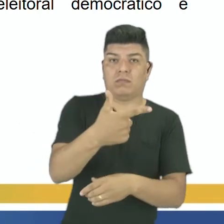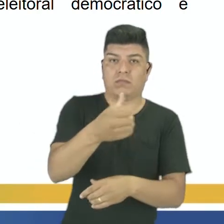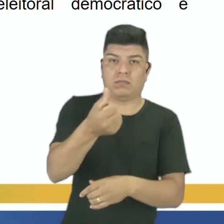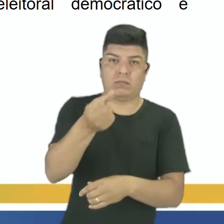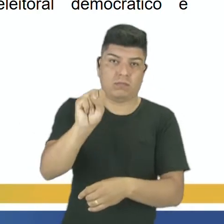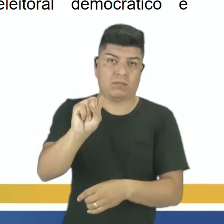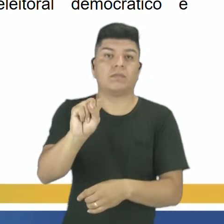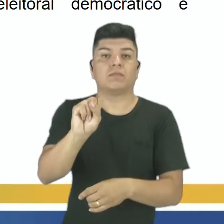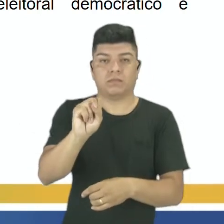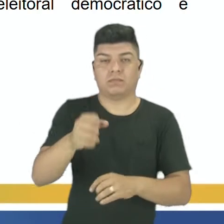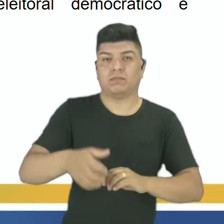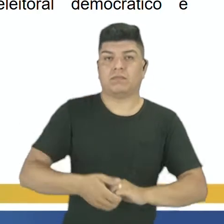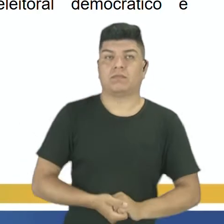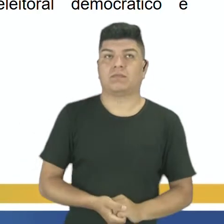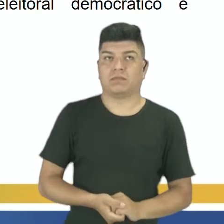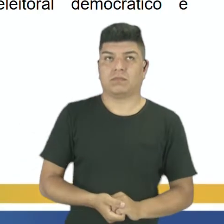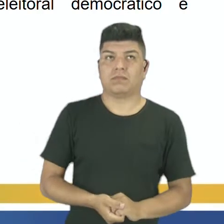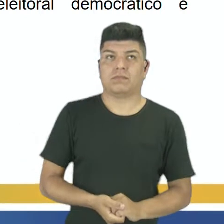Martins e Jonas Valente.